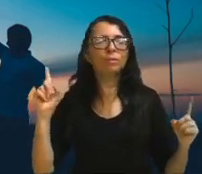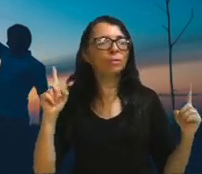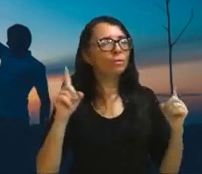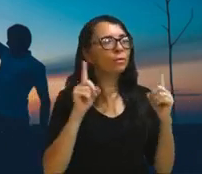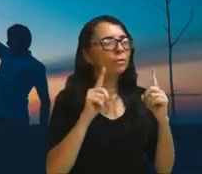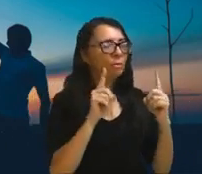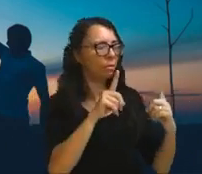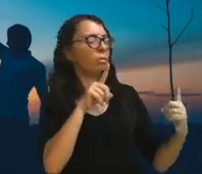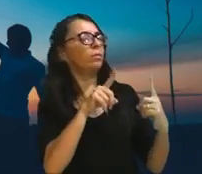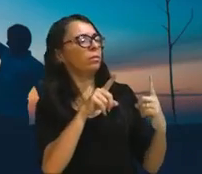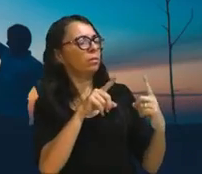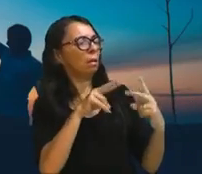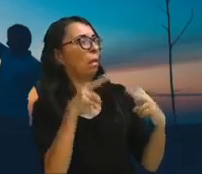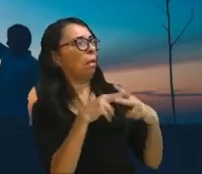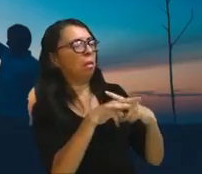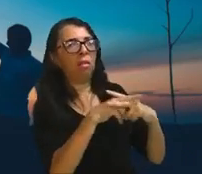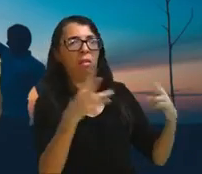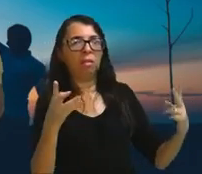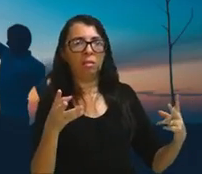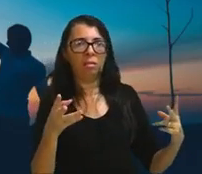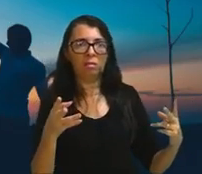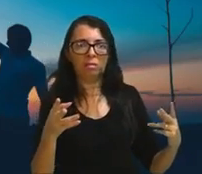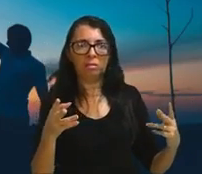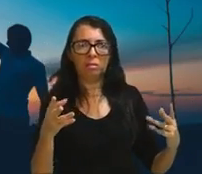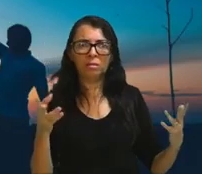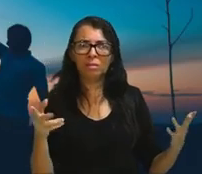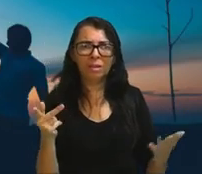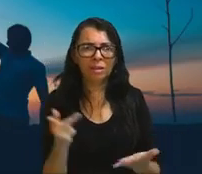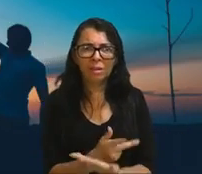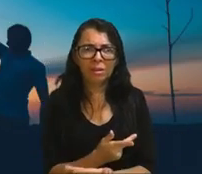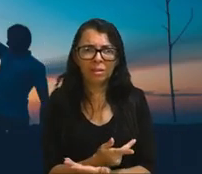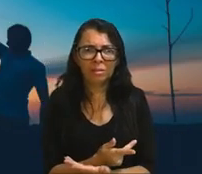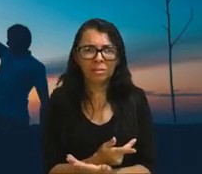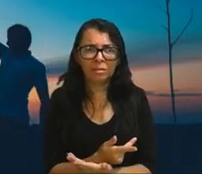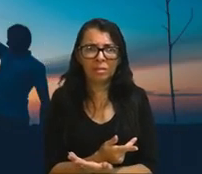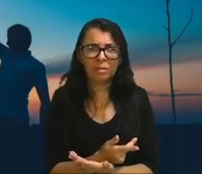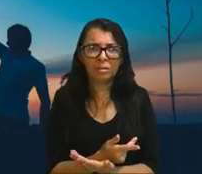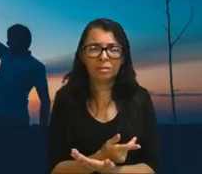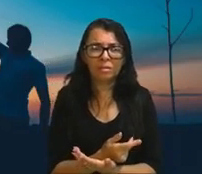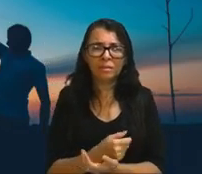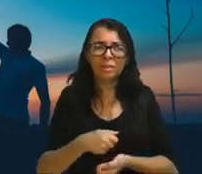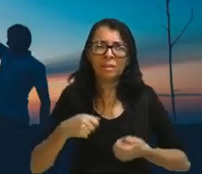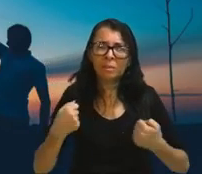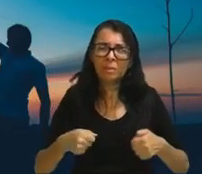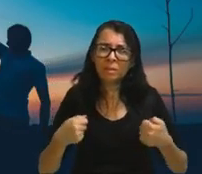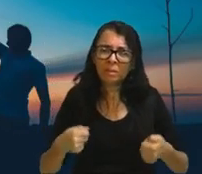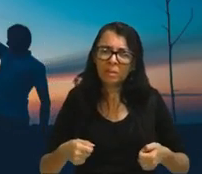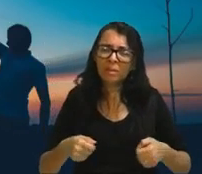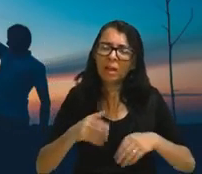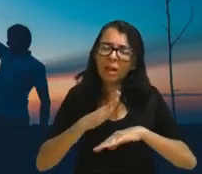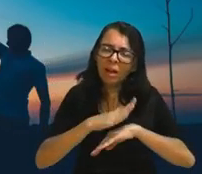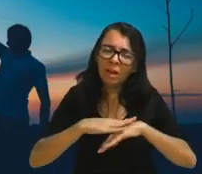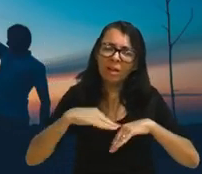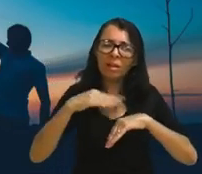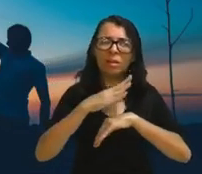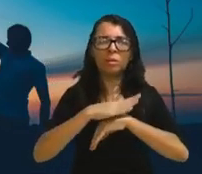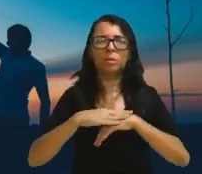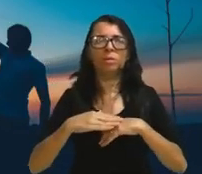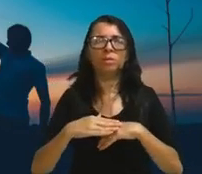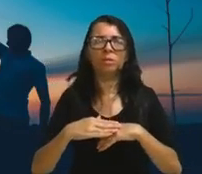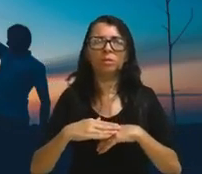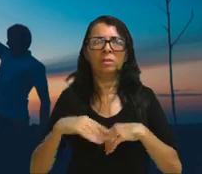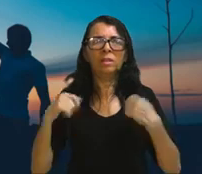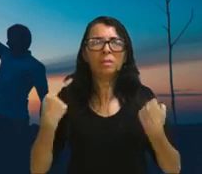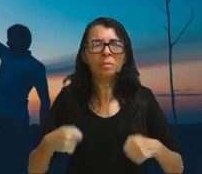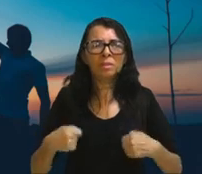que Deus volte a unificar a sua família, o seu lar. Seja uma unidade dentro do seu